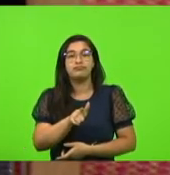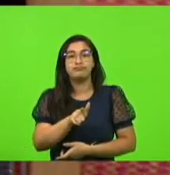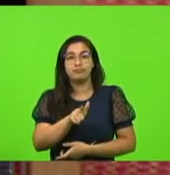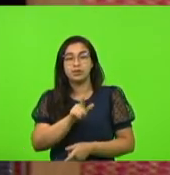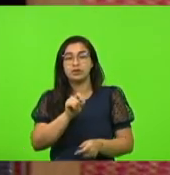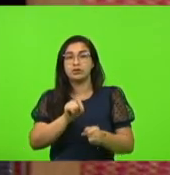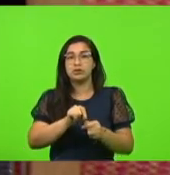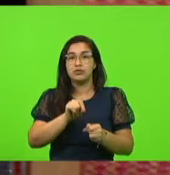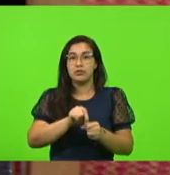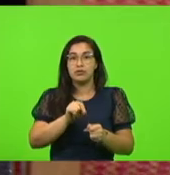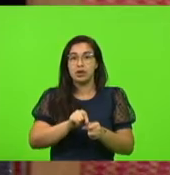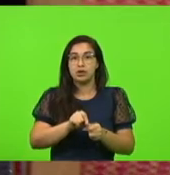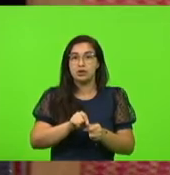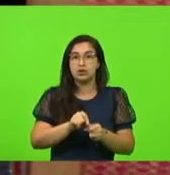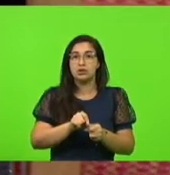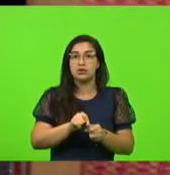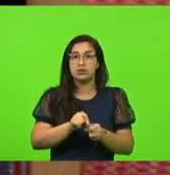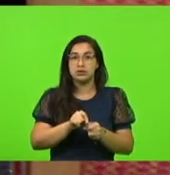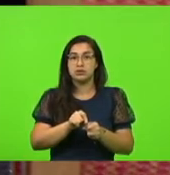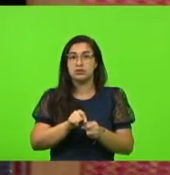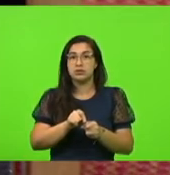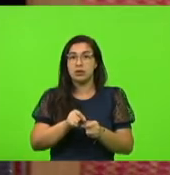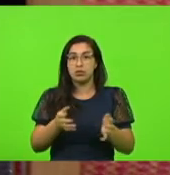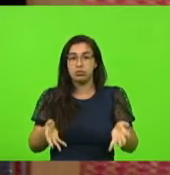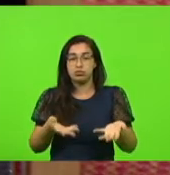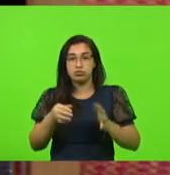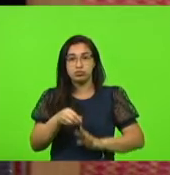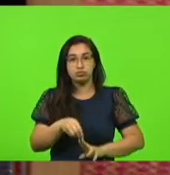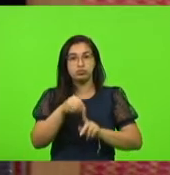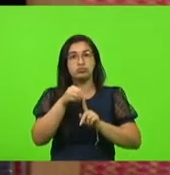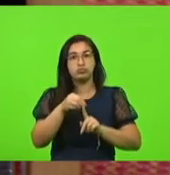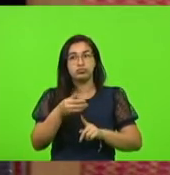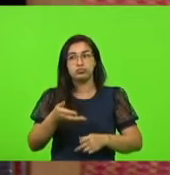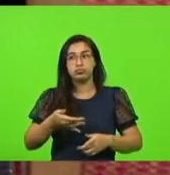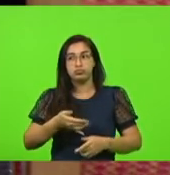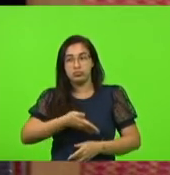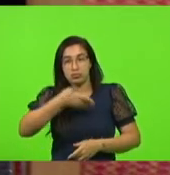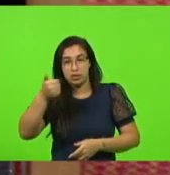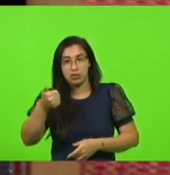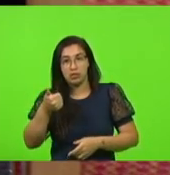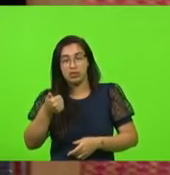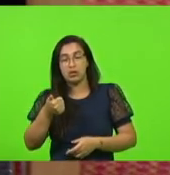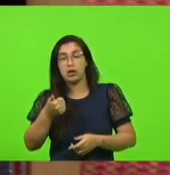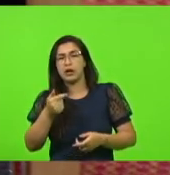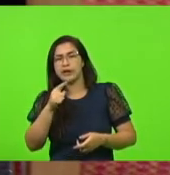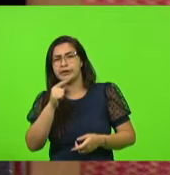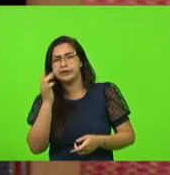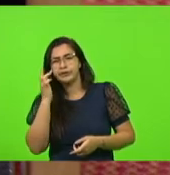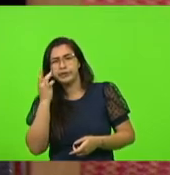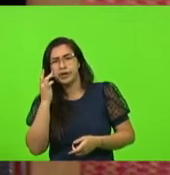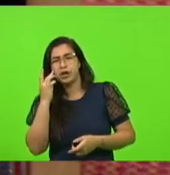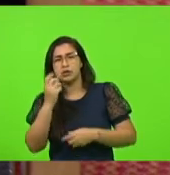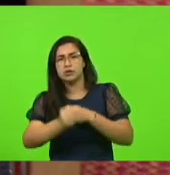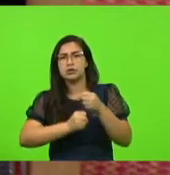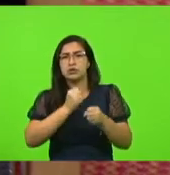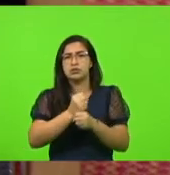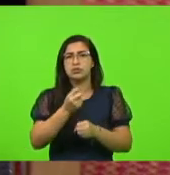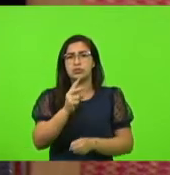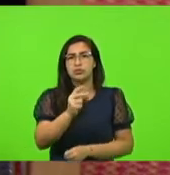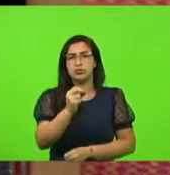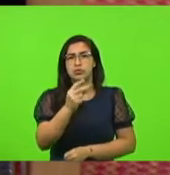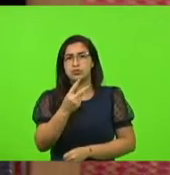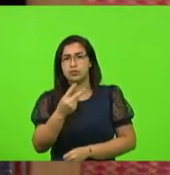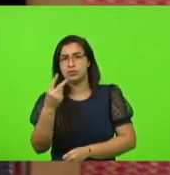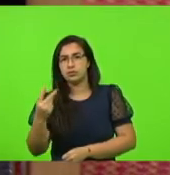fazer andar as promoções. Nós tínhamos uma previsão de, no próximo ano, dentro